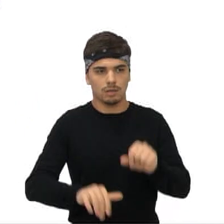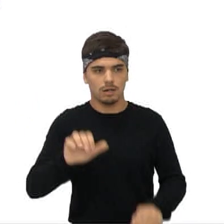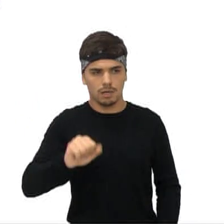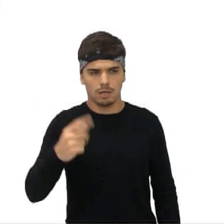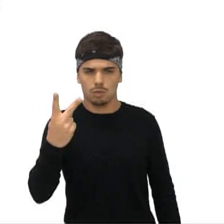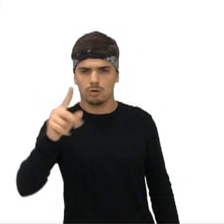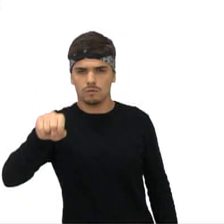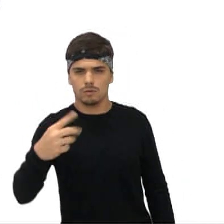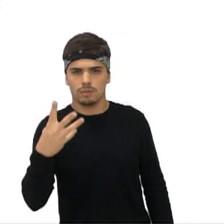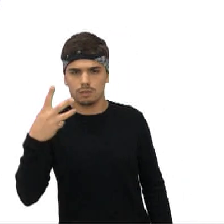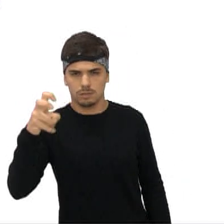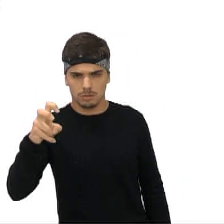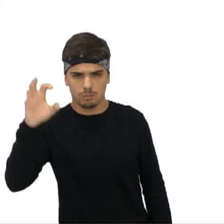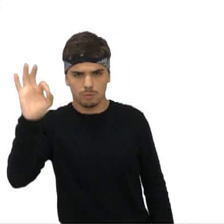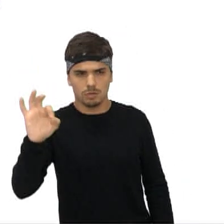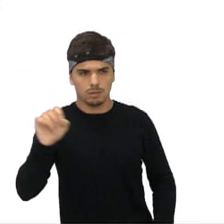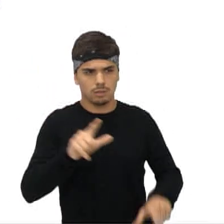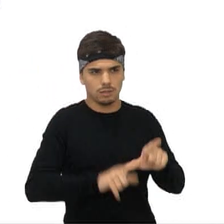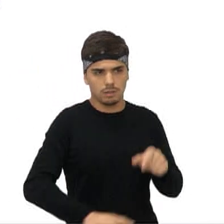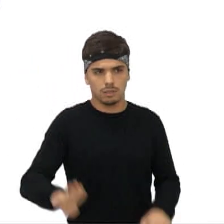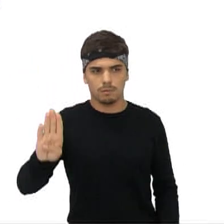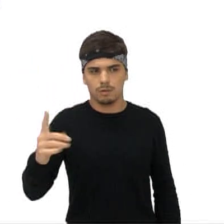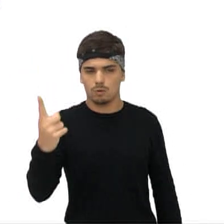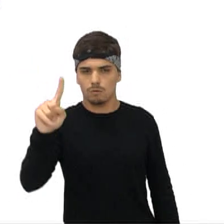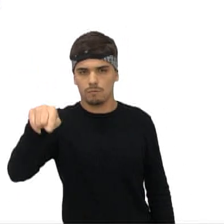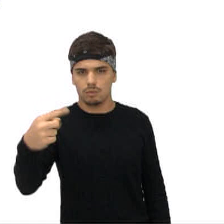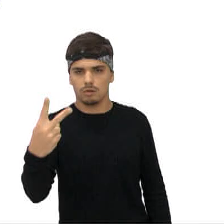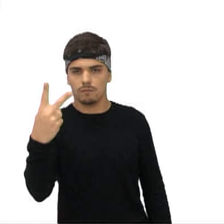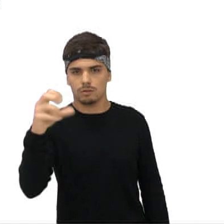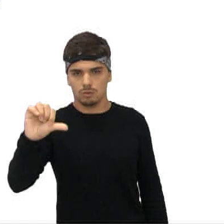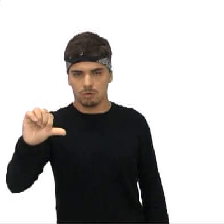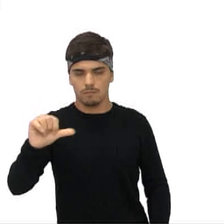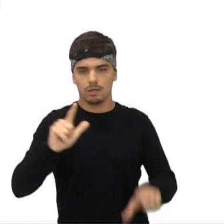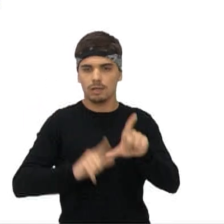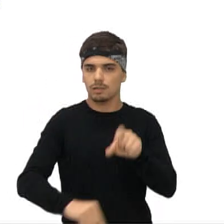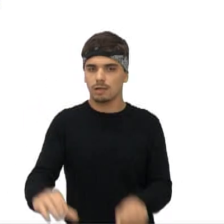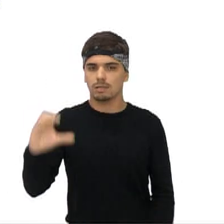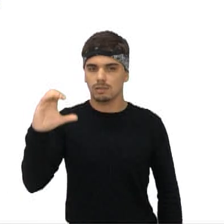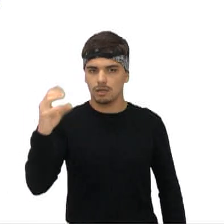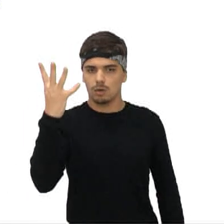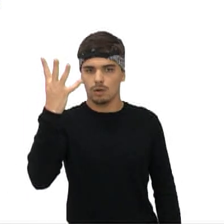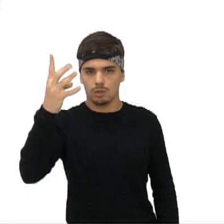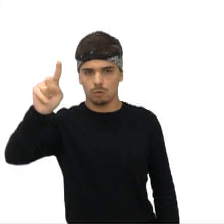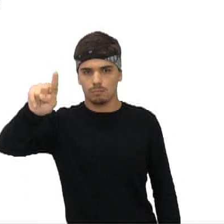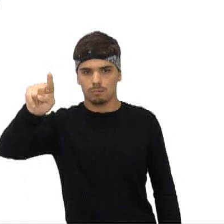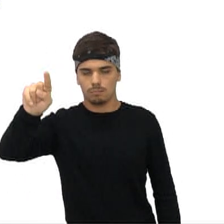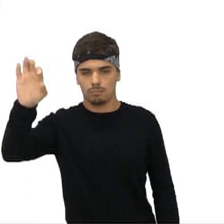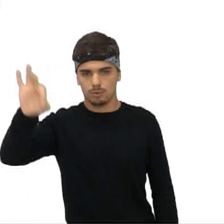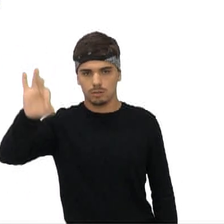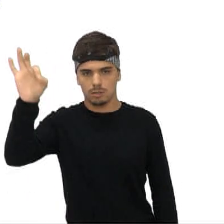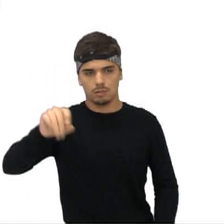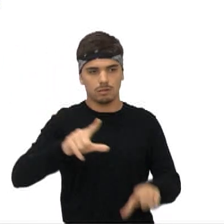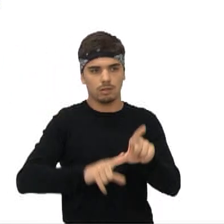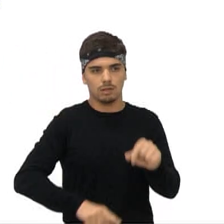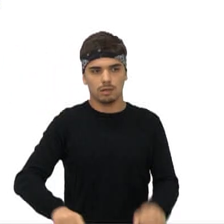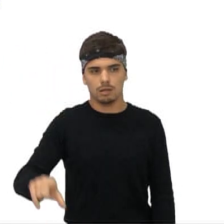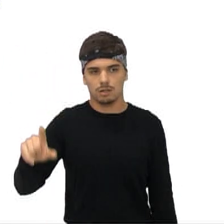2,45, letra B, 1,29, letra C, 4%, letra D,